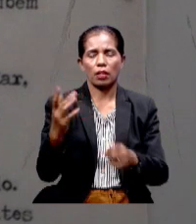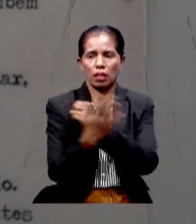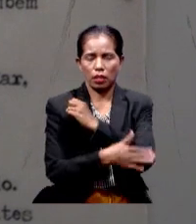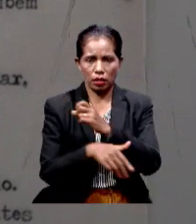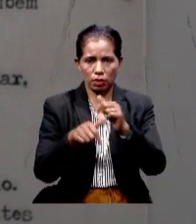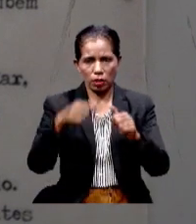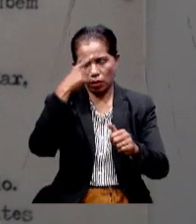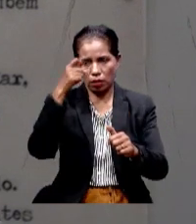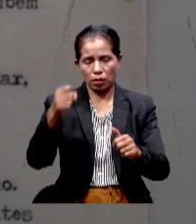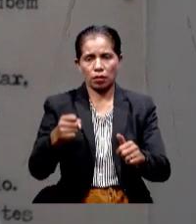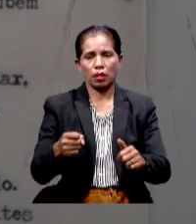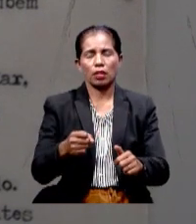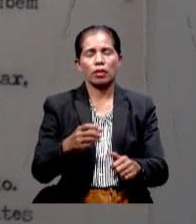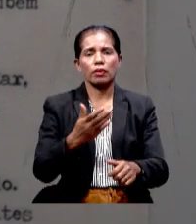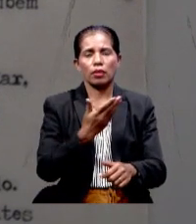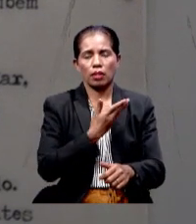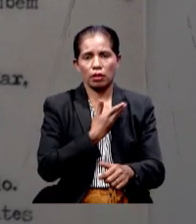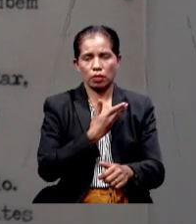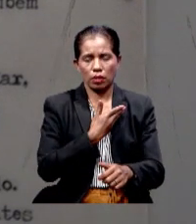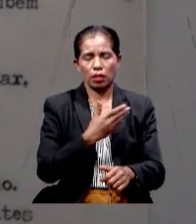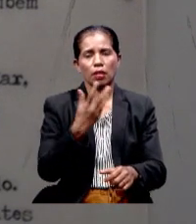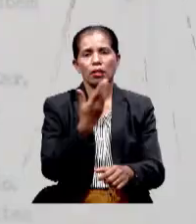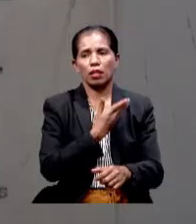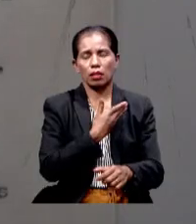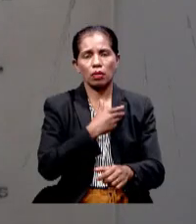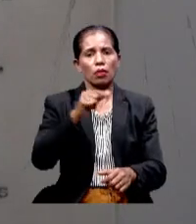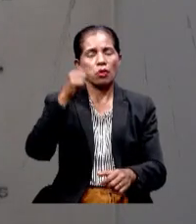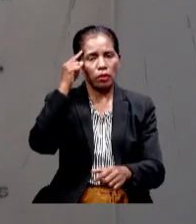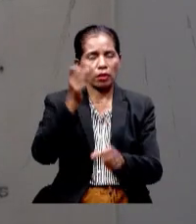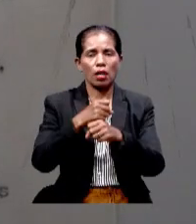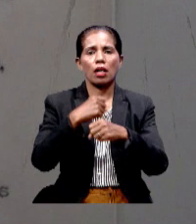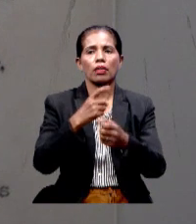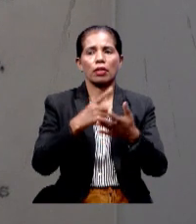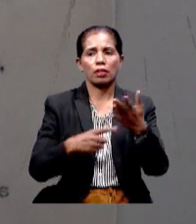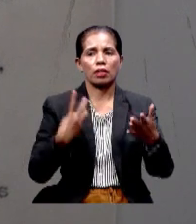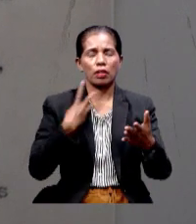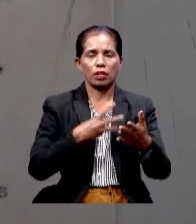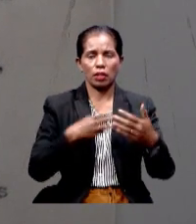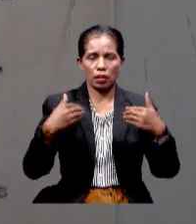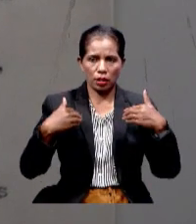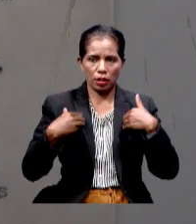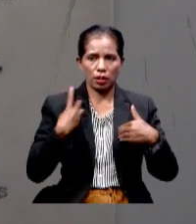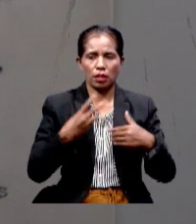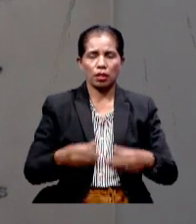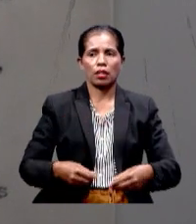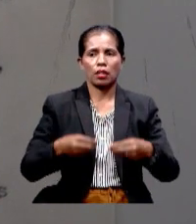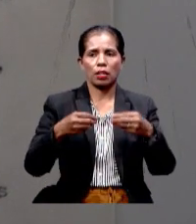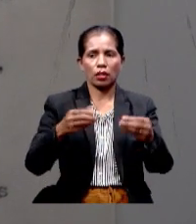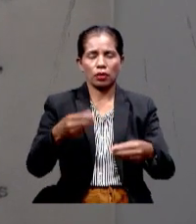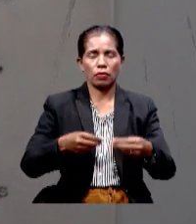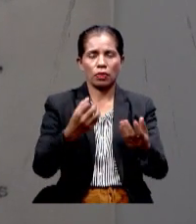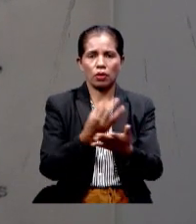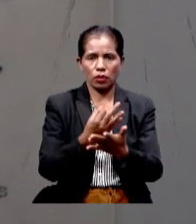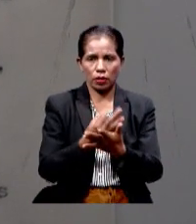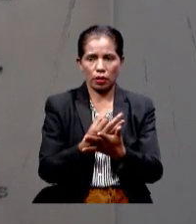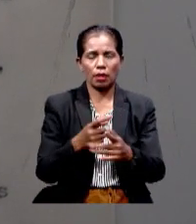também quando o preço não sai, sai, sai, e o governo não sai. O cinema que temos o cenário. O cenário balo é que não encanta que fosse subsídio.